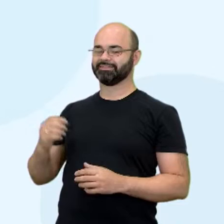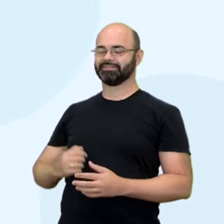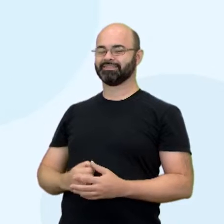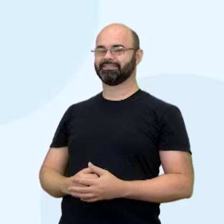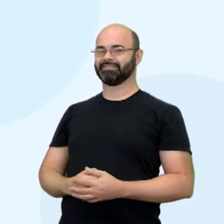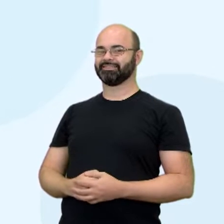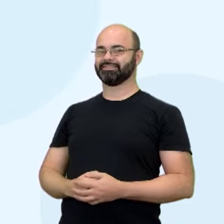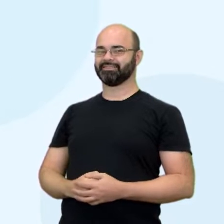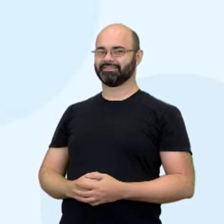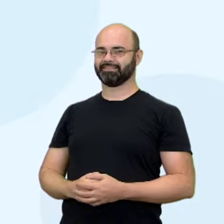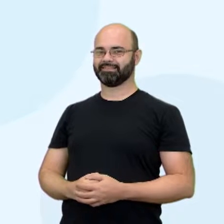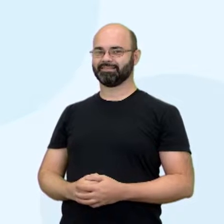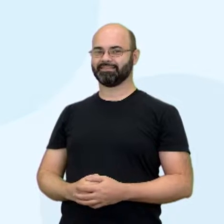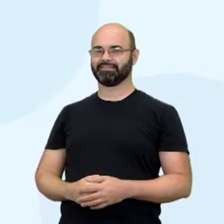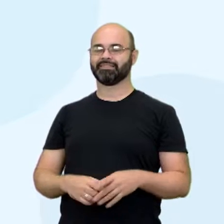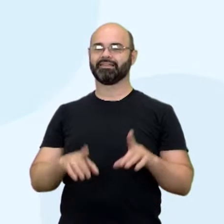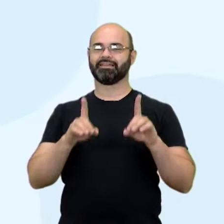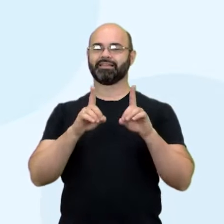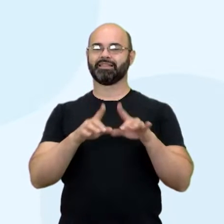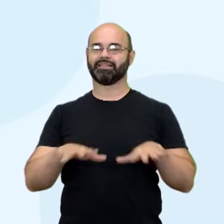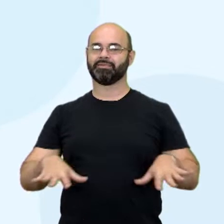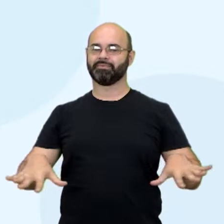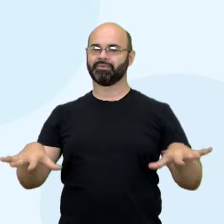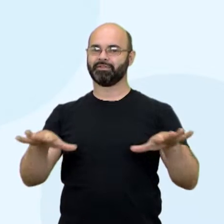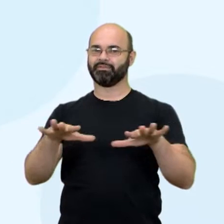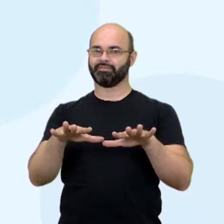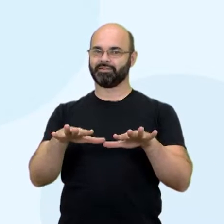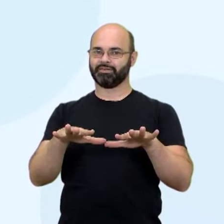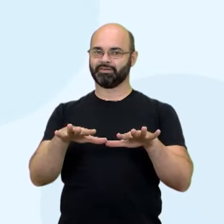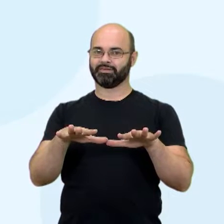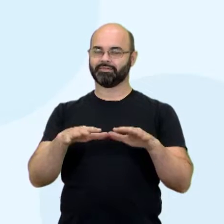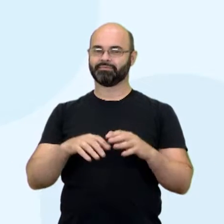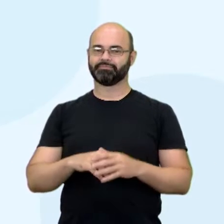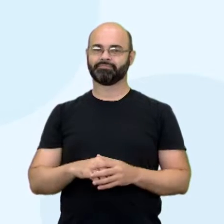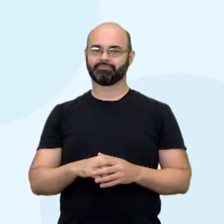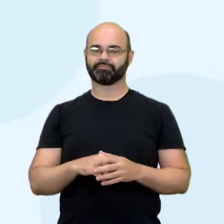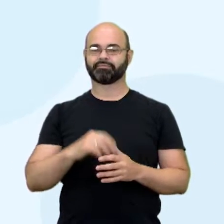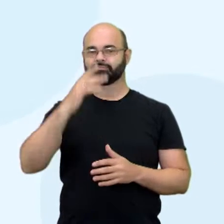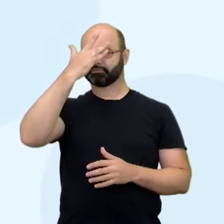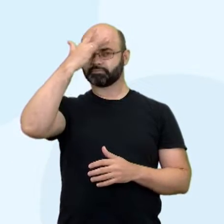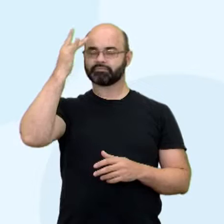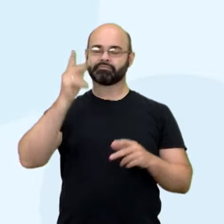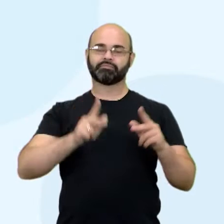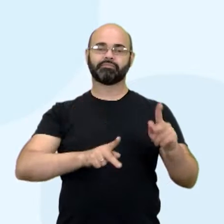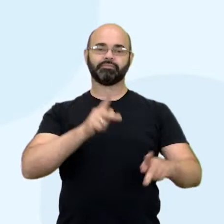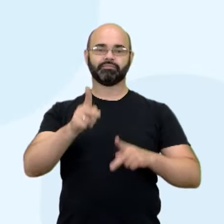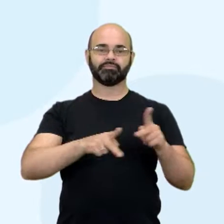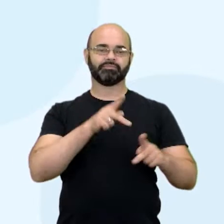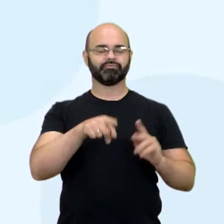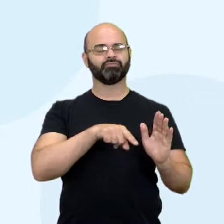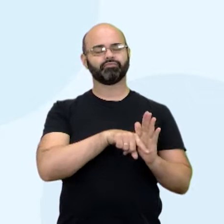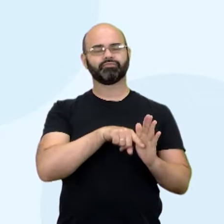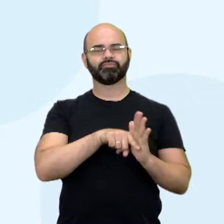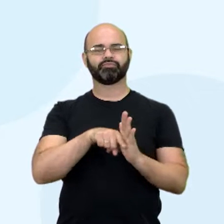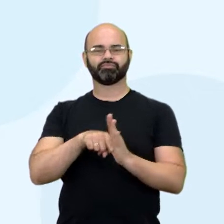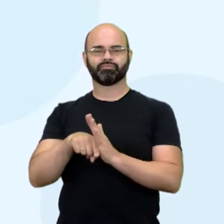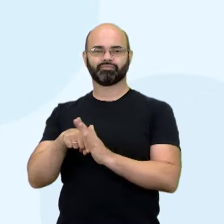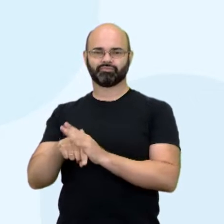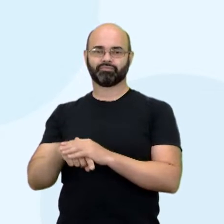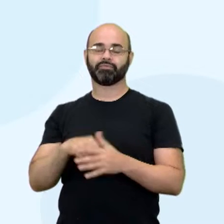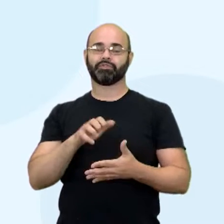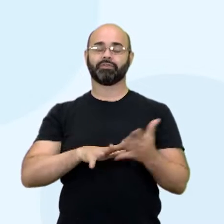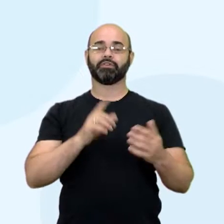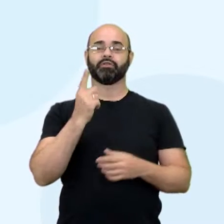falando sobre demografia e investigação das populações humanas. É a atividade 1,